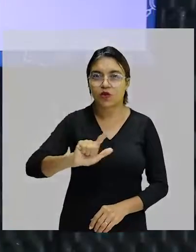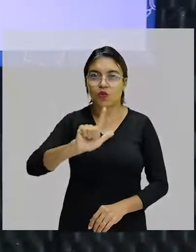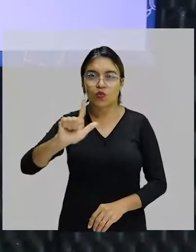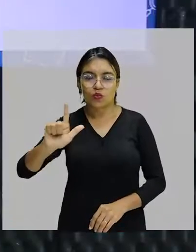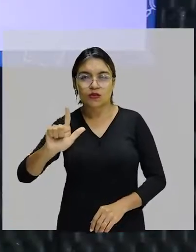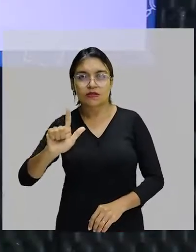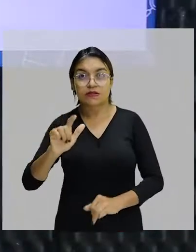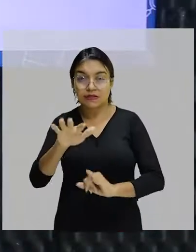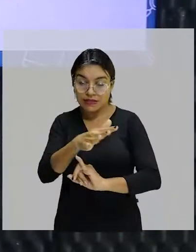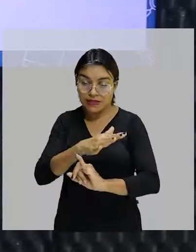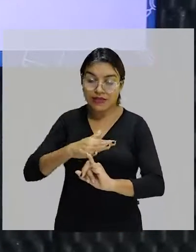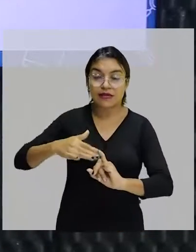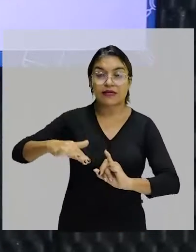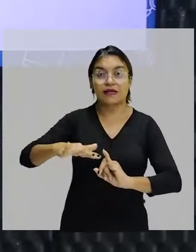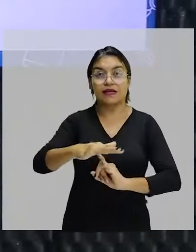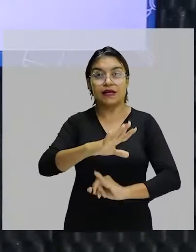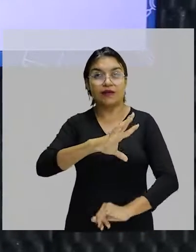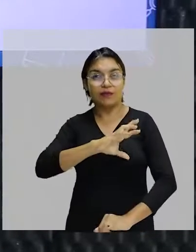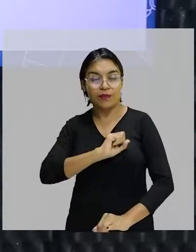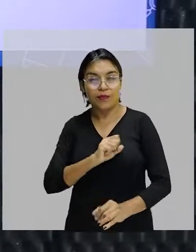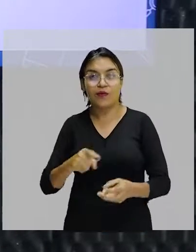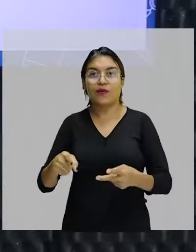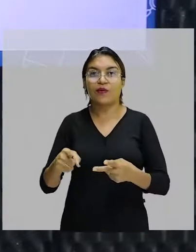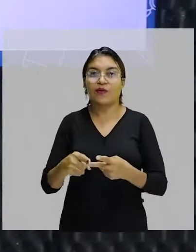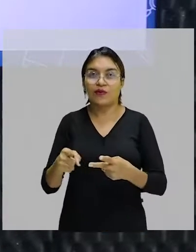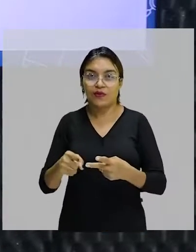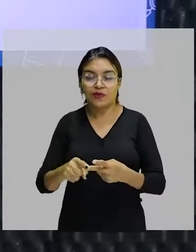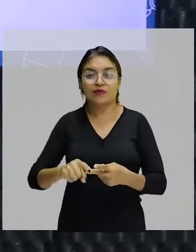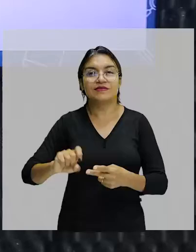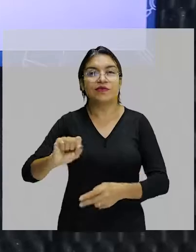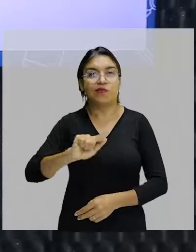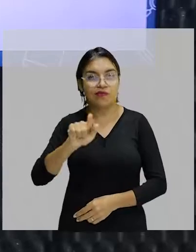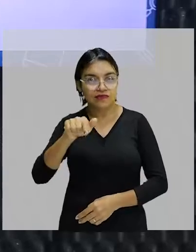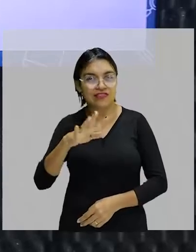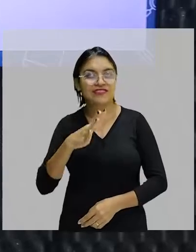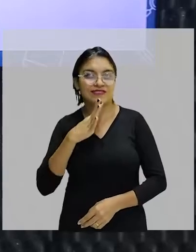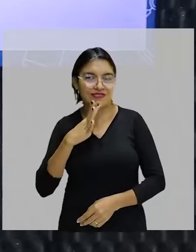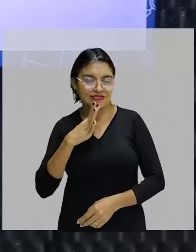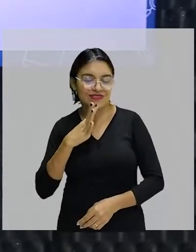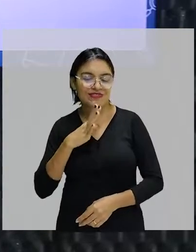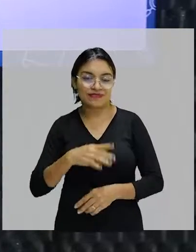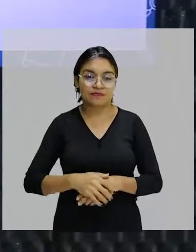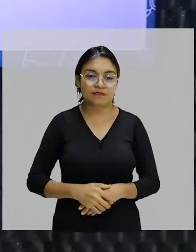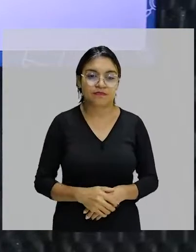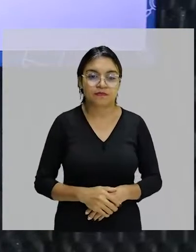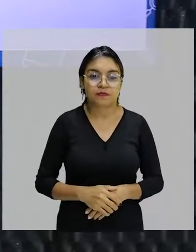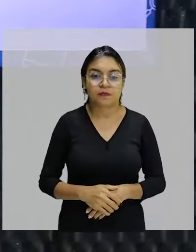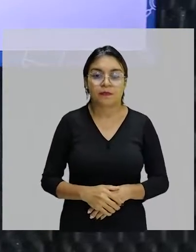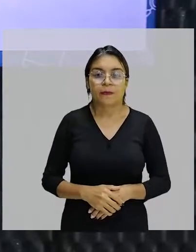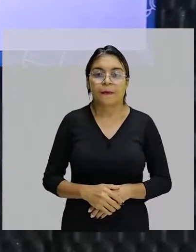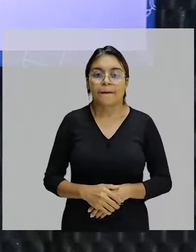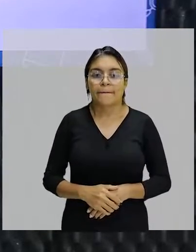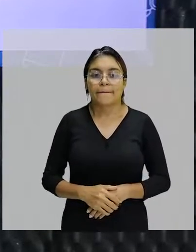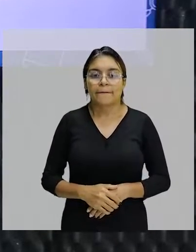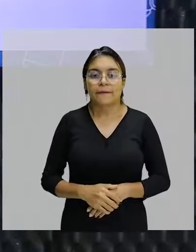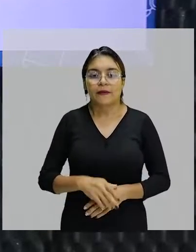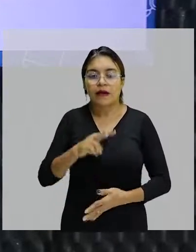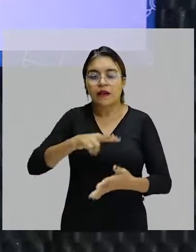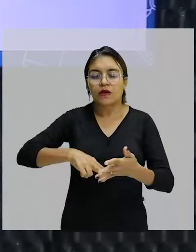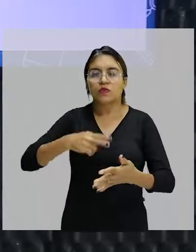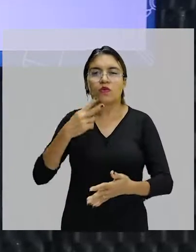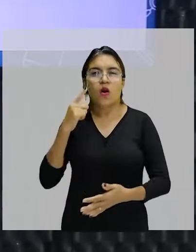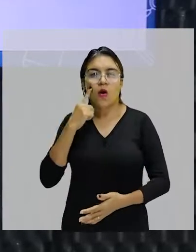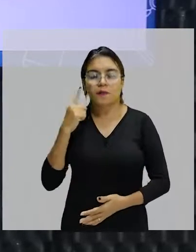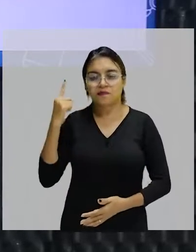cidade de São Luís e tantos outros nomes que vocês também já conhecem. Brazil is known for samba and